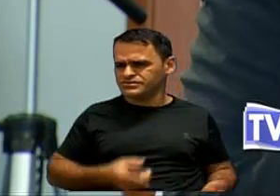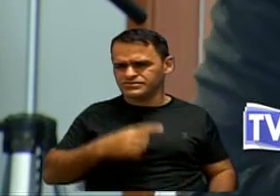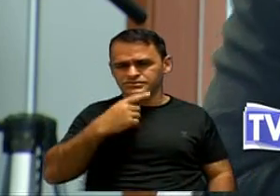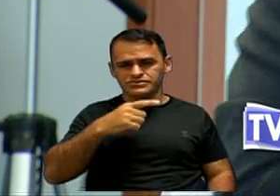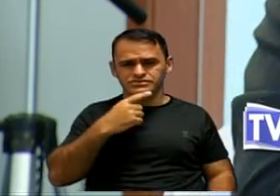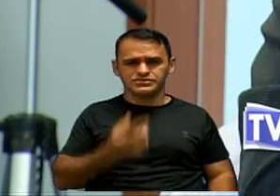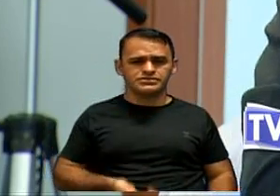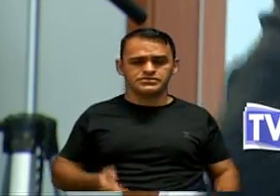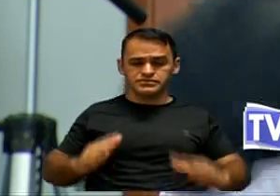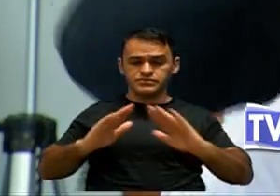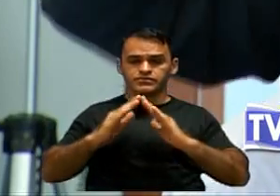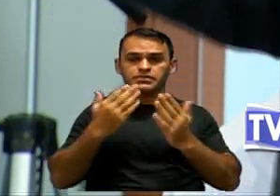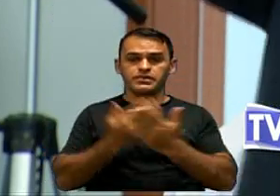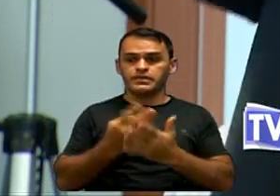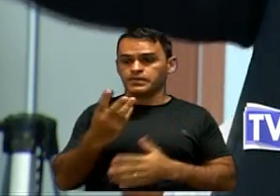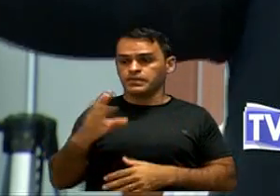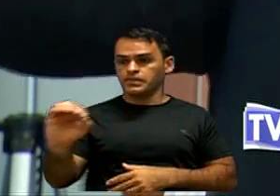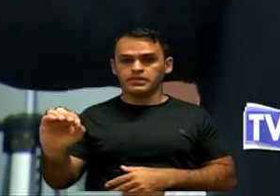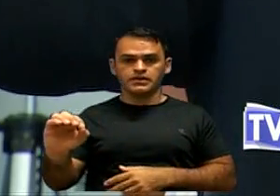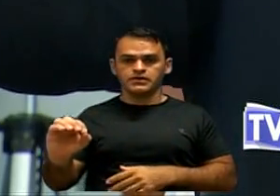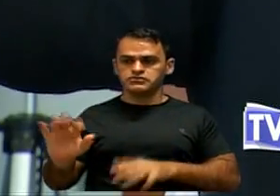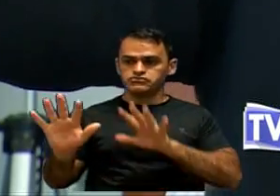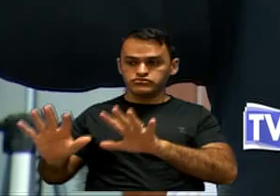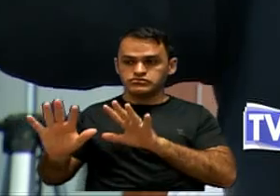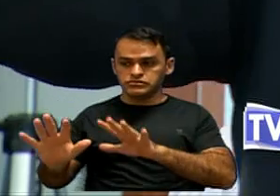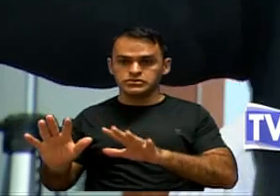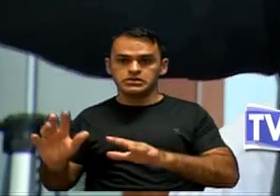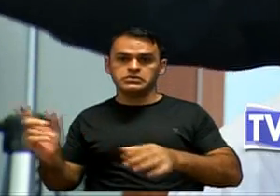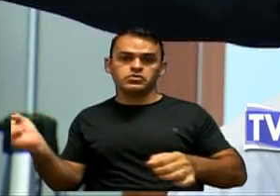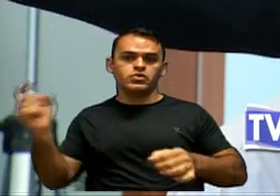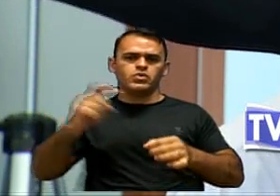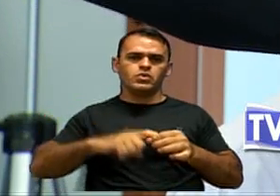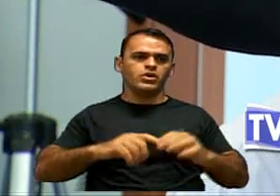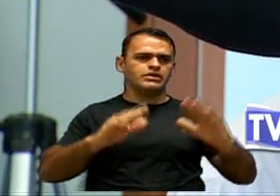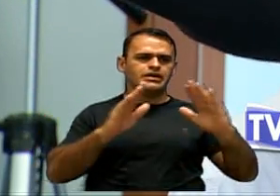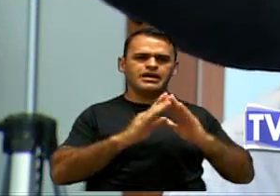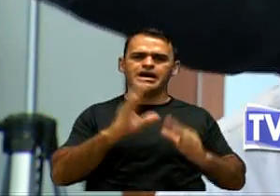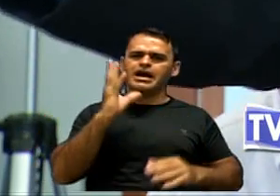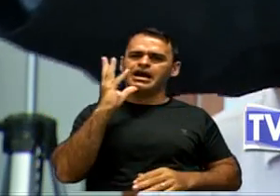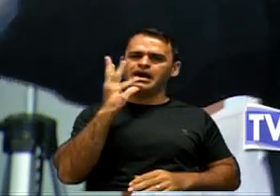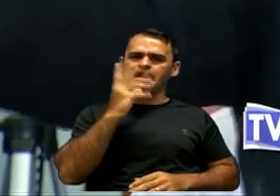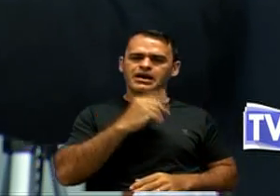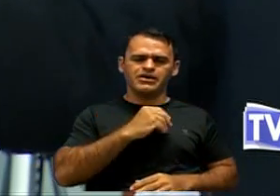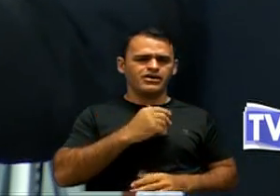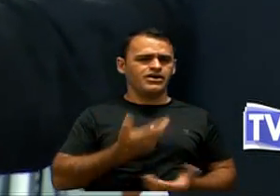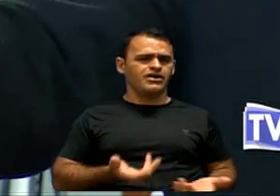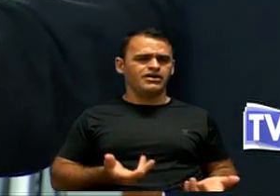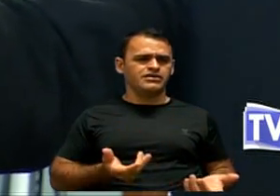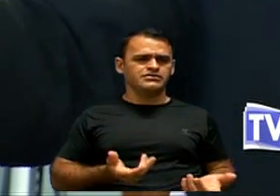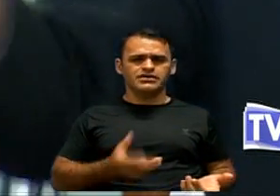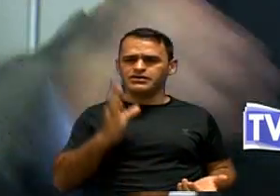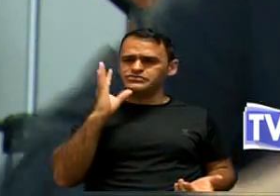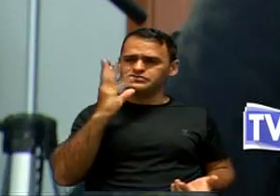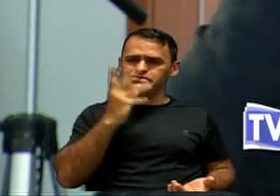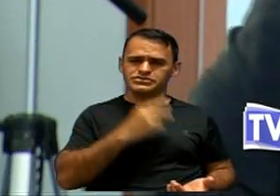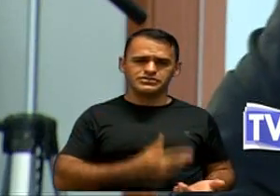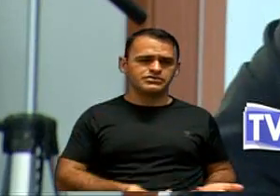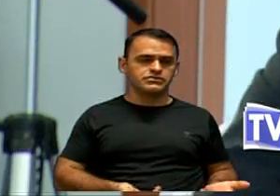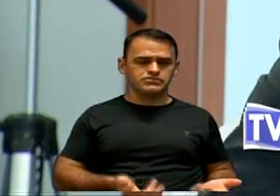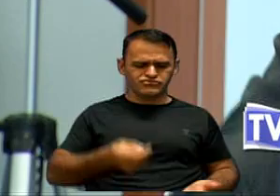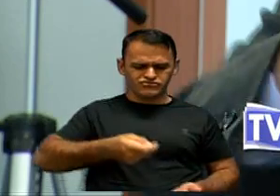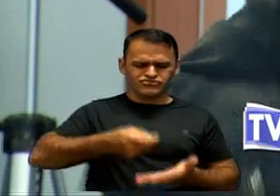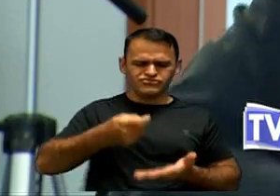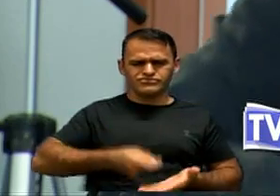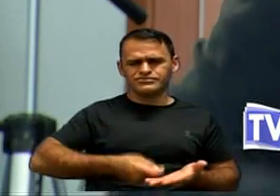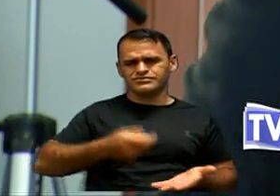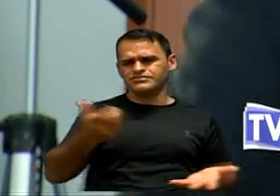20, 30 crianças na sala de aula e tem que sair correndo para ir lá no Éden, que é do nobre vereador João Donizete Silvestre. Aí com uma marmita